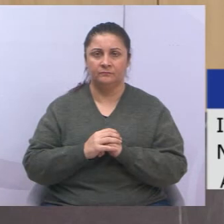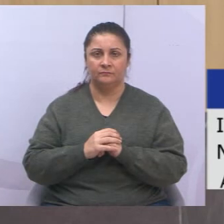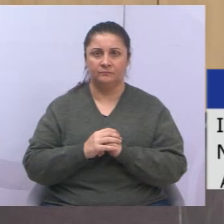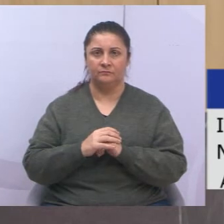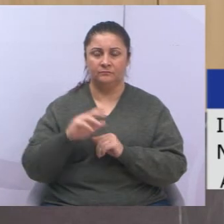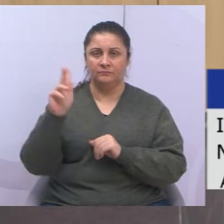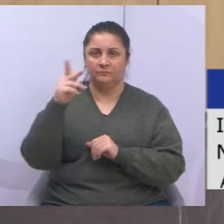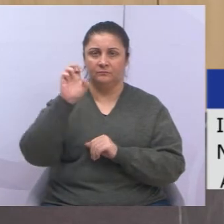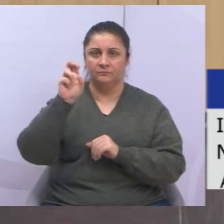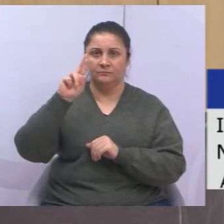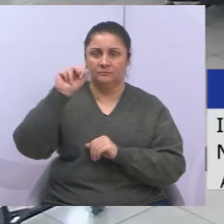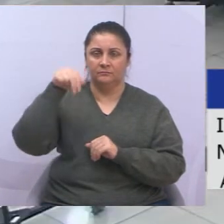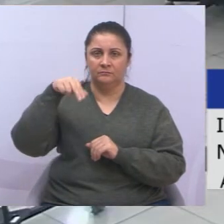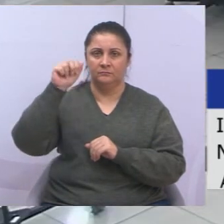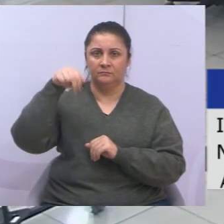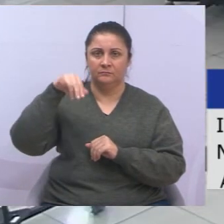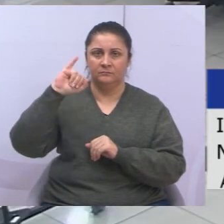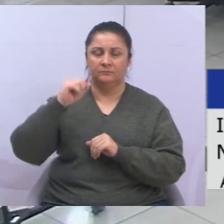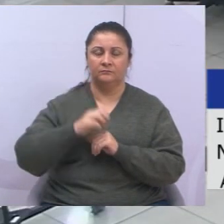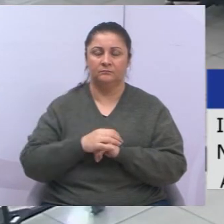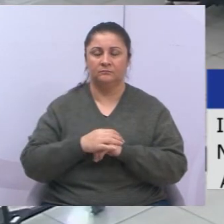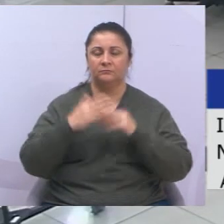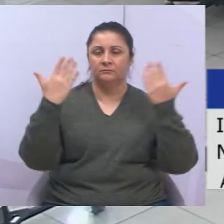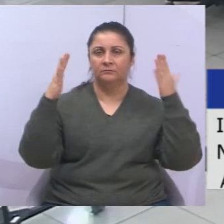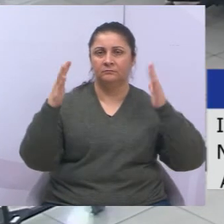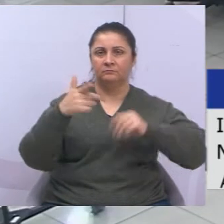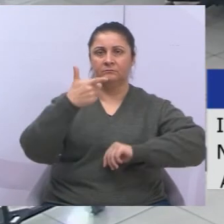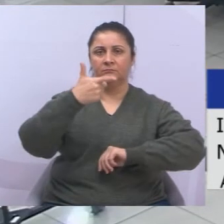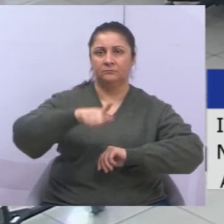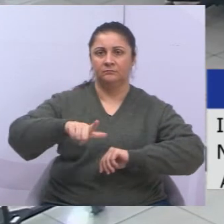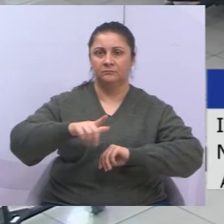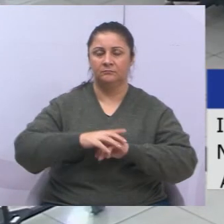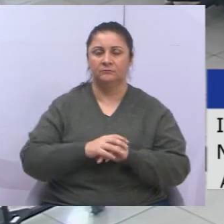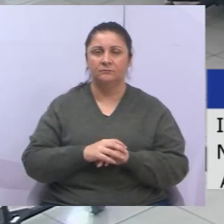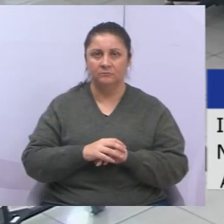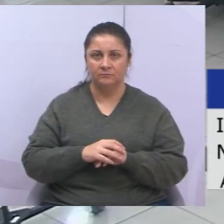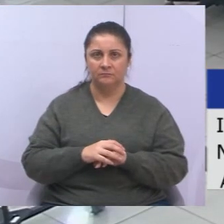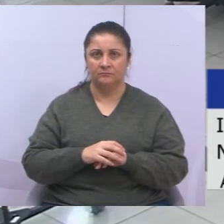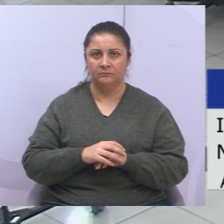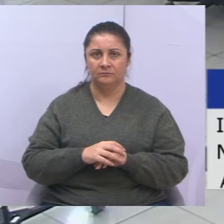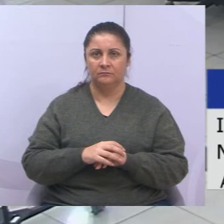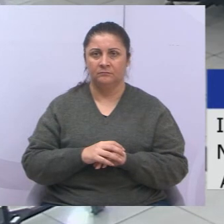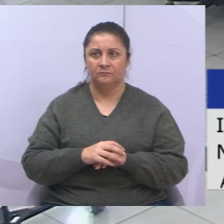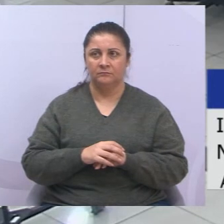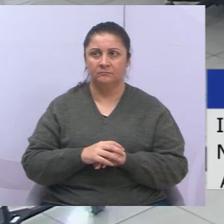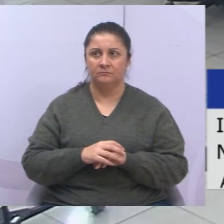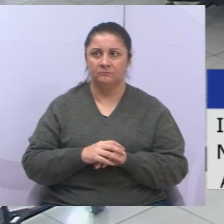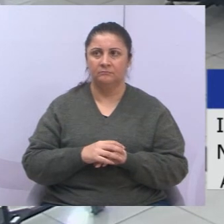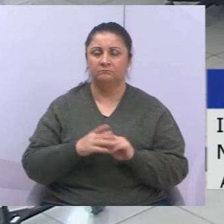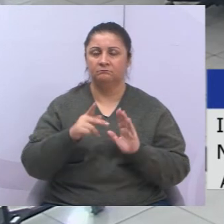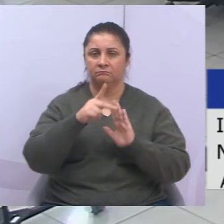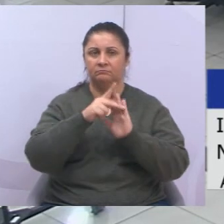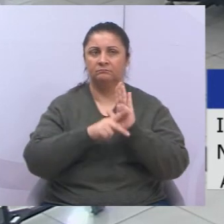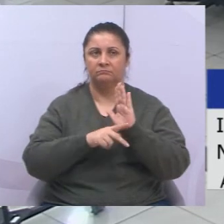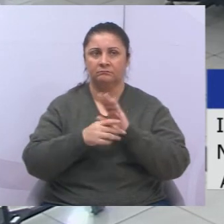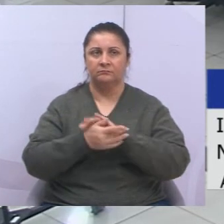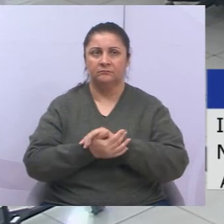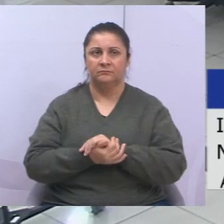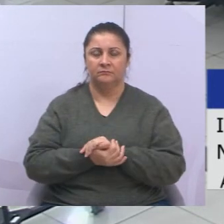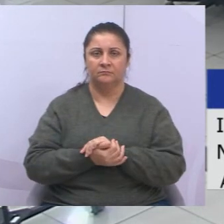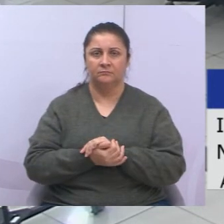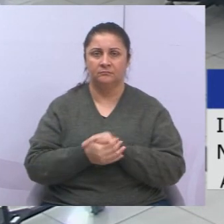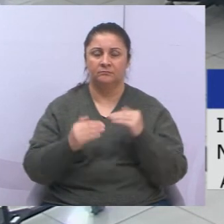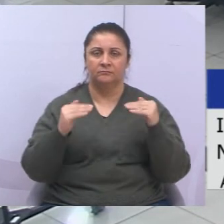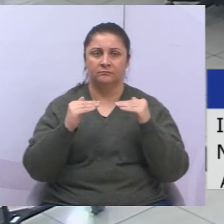vereador Hernani Barreto? Parabéns mais uma vez, vereador Rogério Timóteo, pela iniciativa desse projeto.